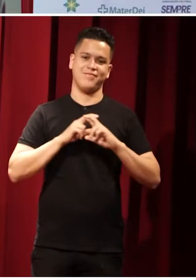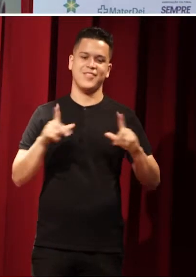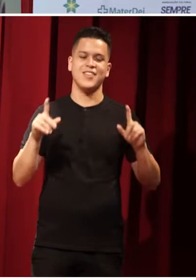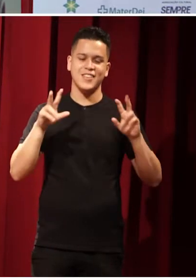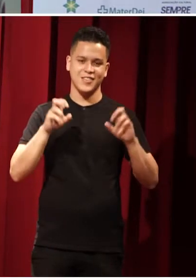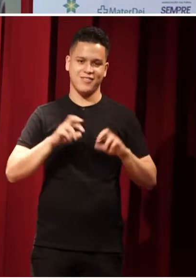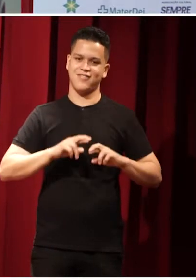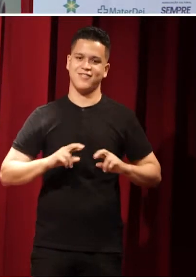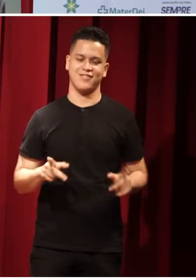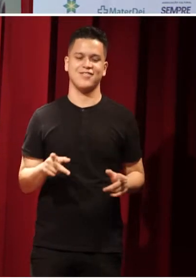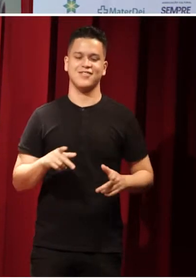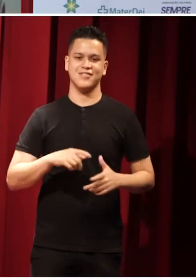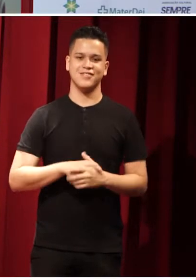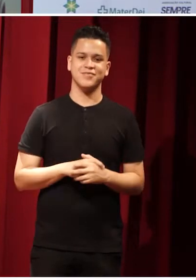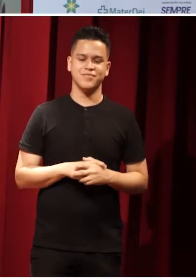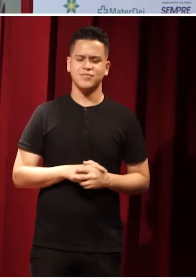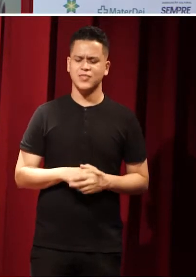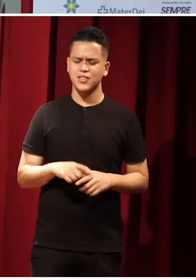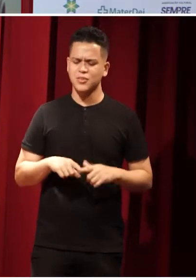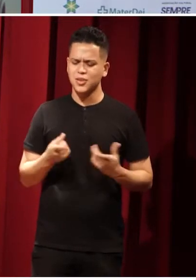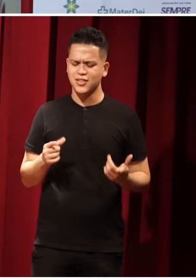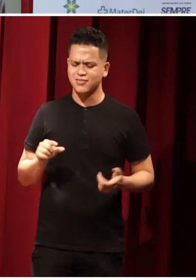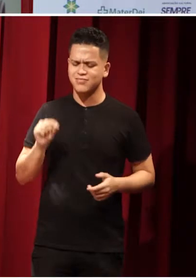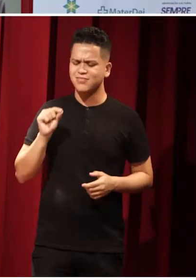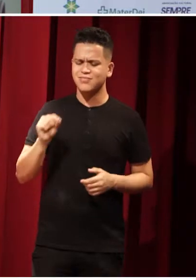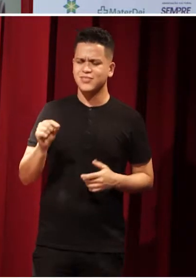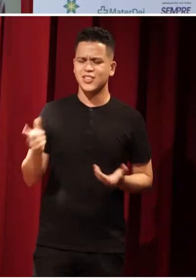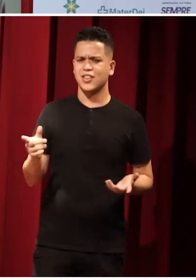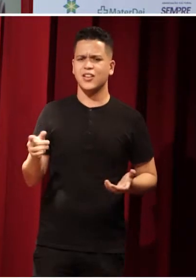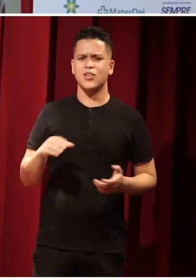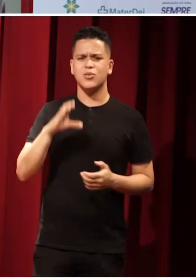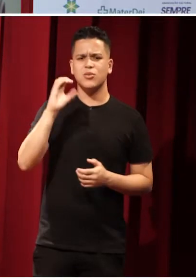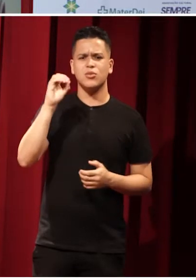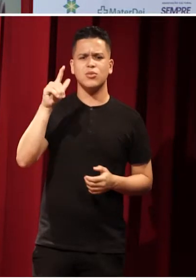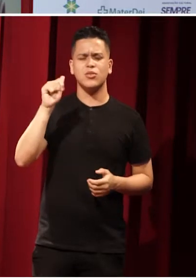vendo? Errei. Diferente. Errei de propósito, é claro. Então, o que é isso?